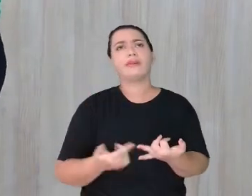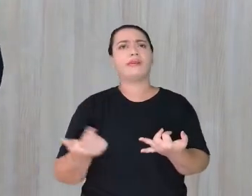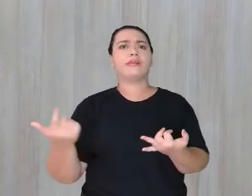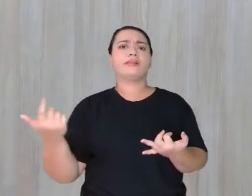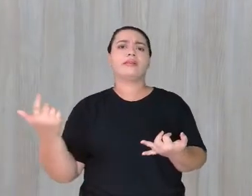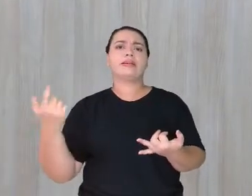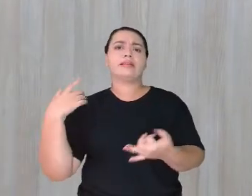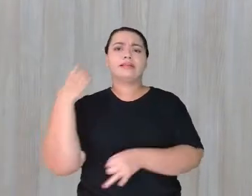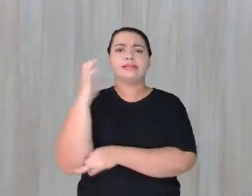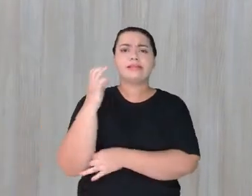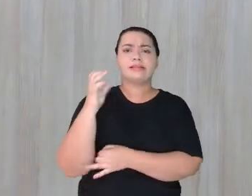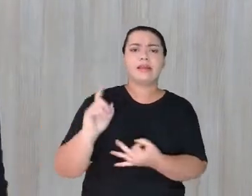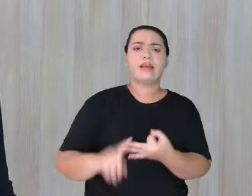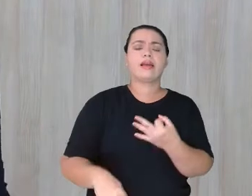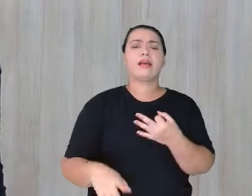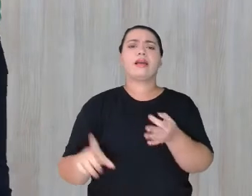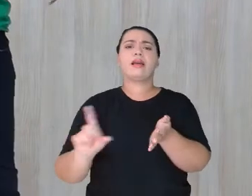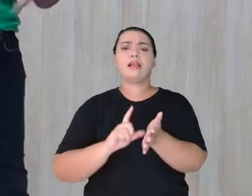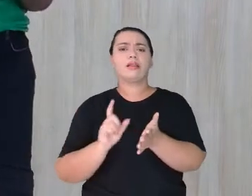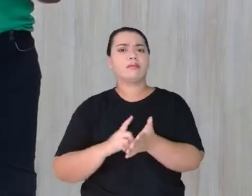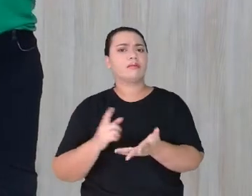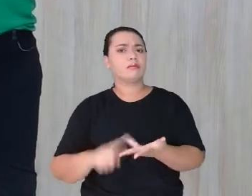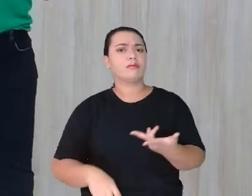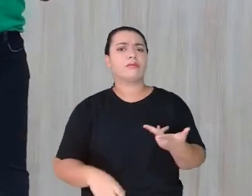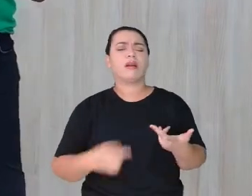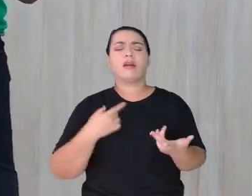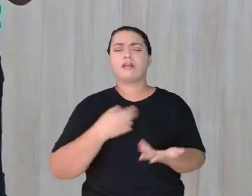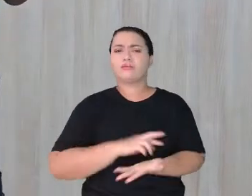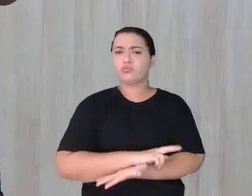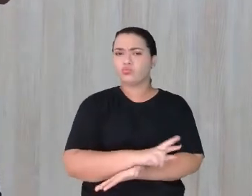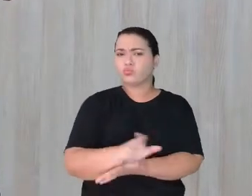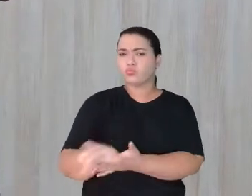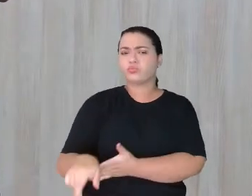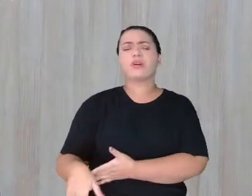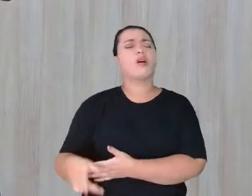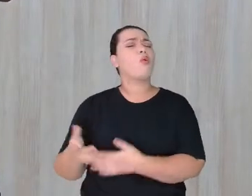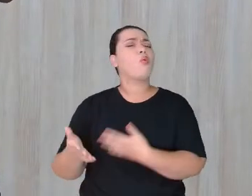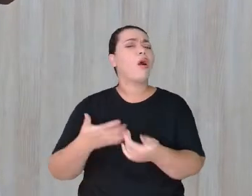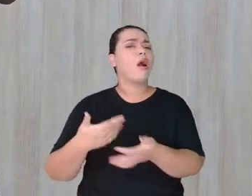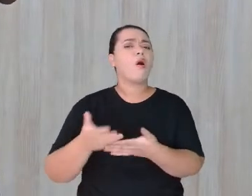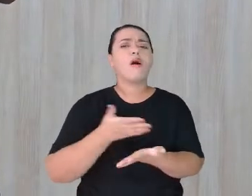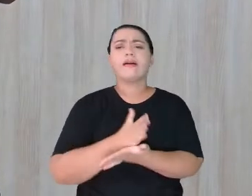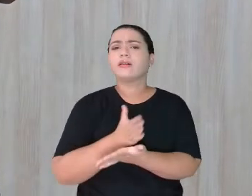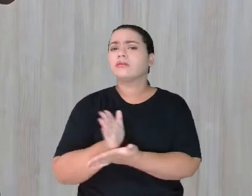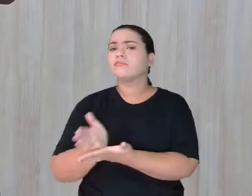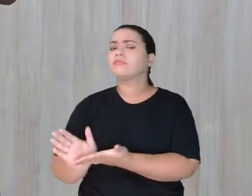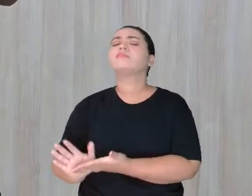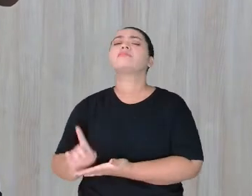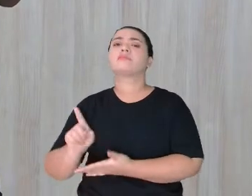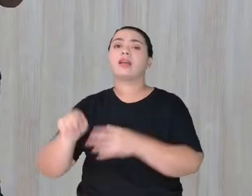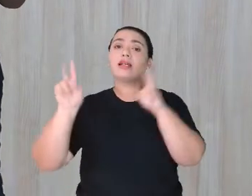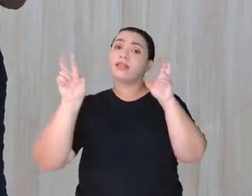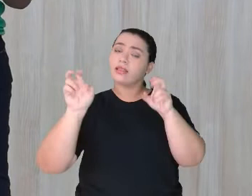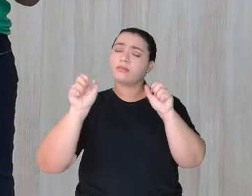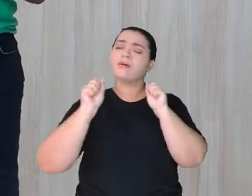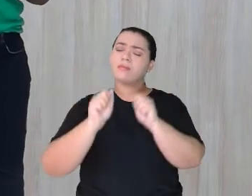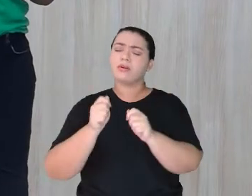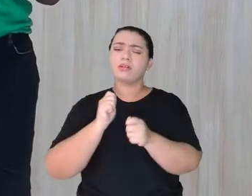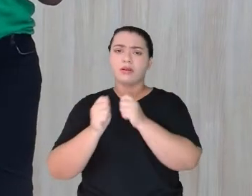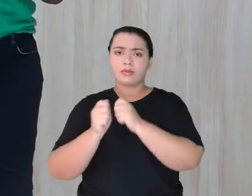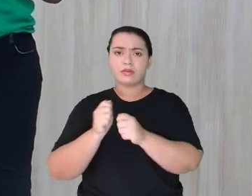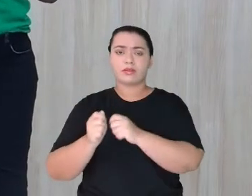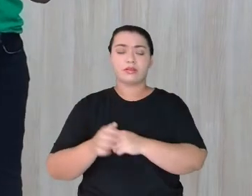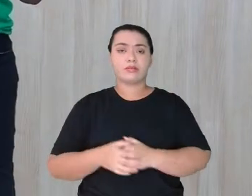desde ciência, desde literatura, passando por tudo, tá? Qualquer coisa pode ser tema de uma reportagem. O que